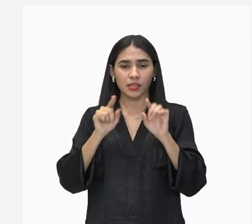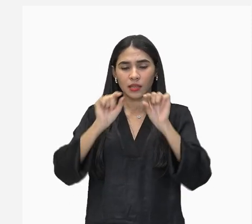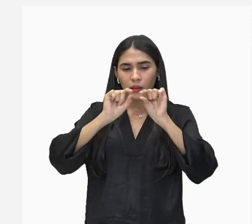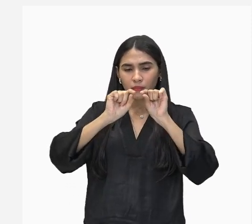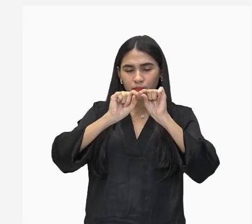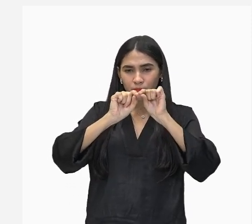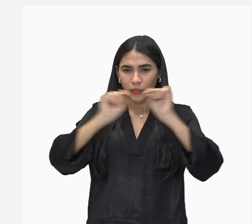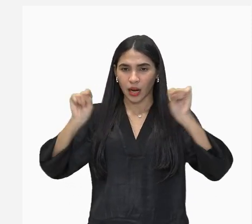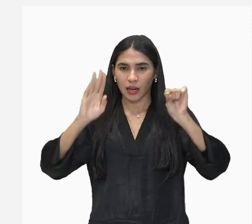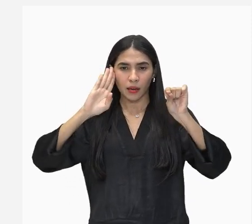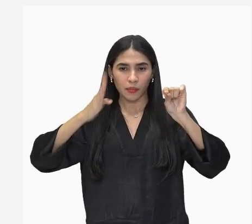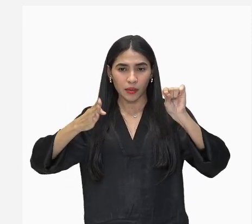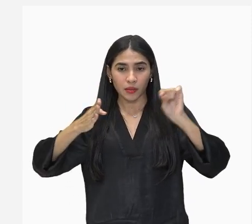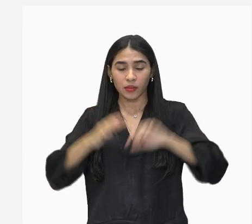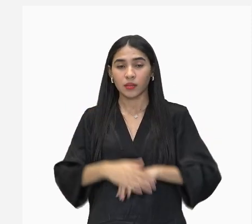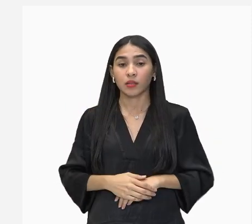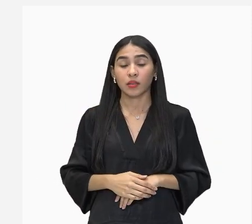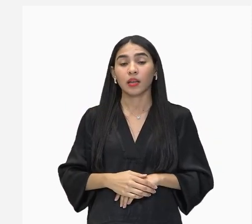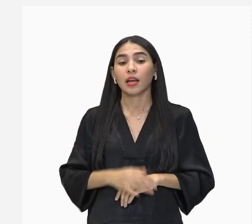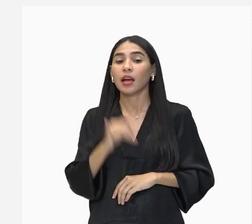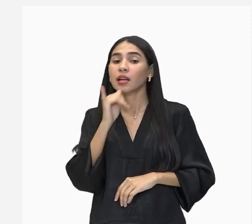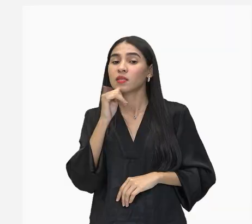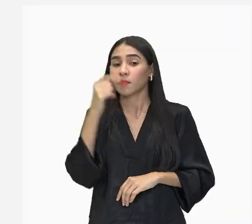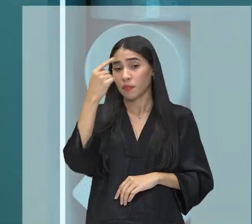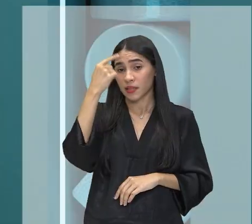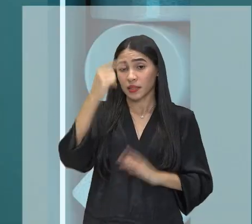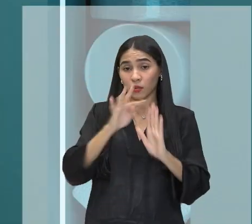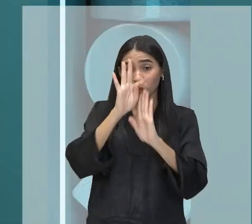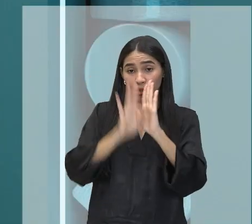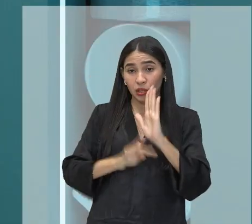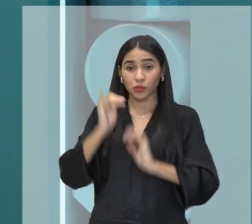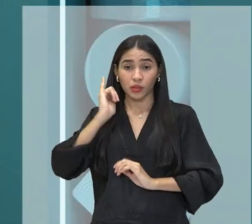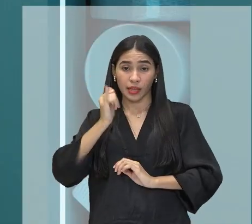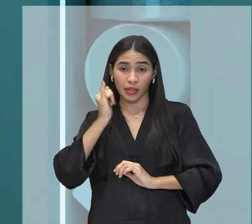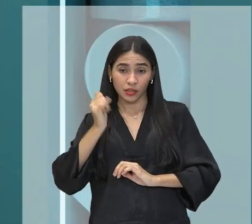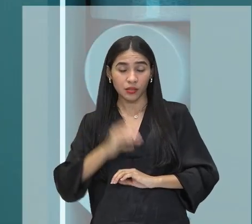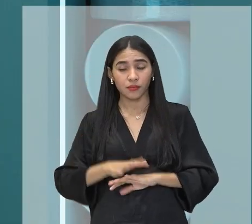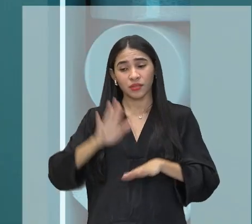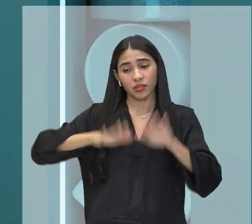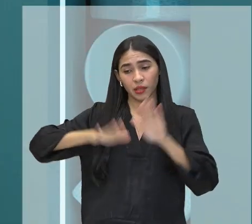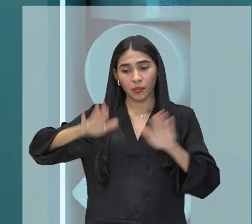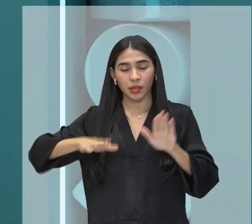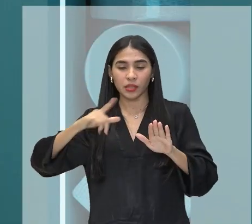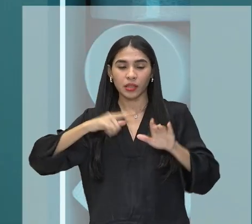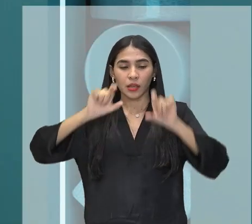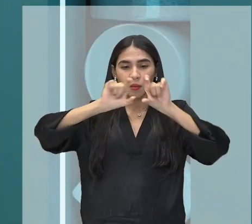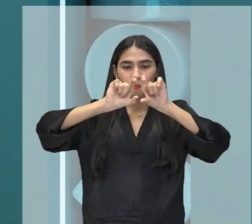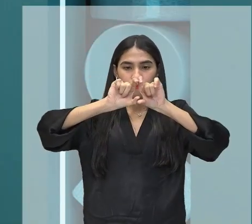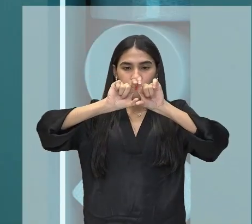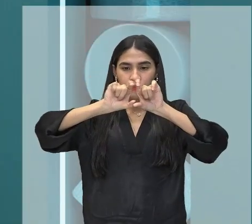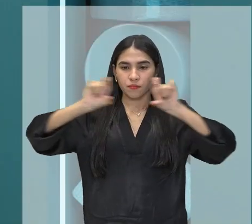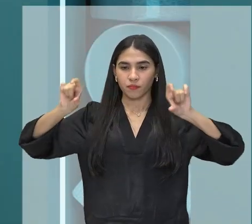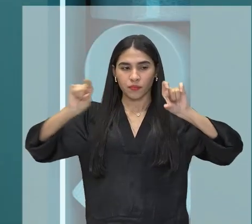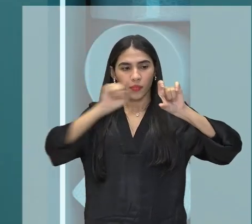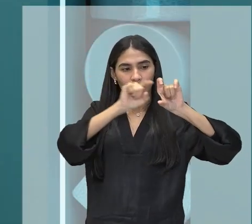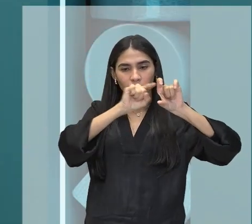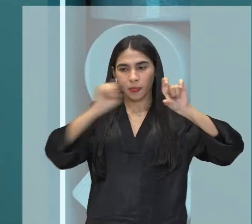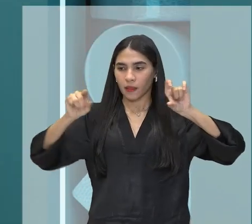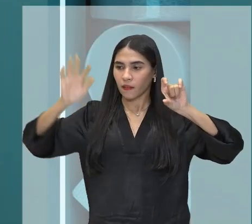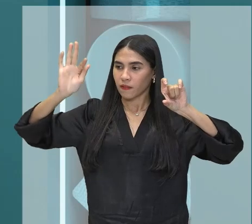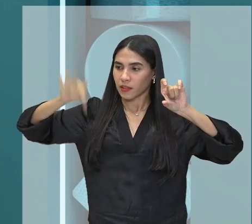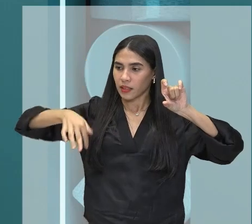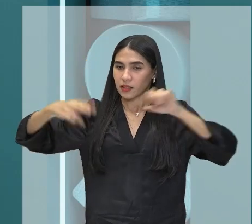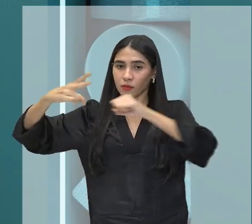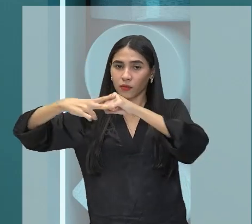isolada. Quando a gente fala isso, pensando em textos narrativos, geralmente nós temos um parágrafo e o parágrafo finaliza com o